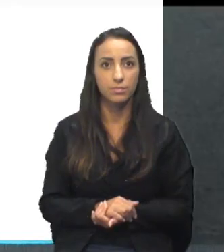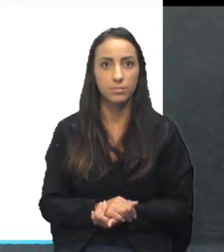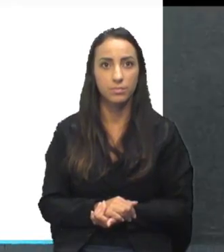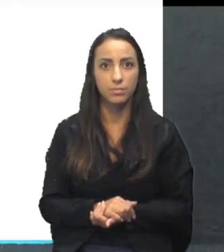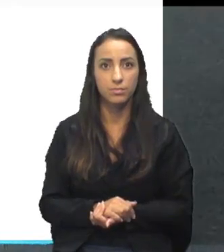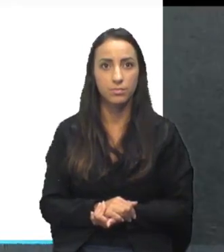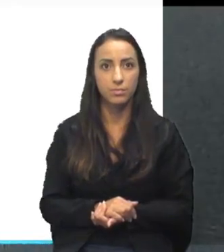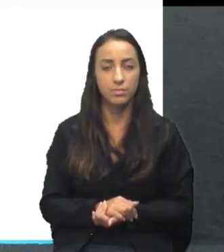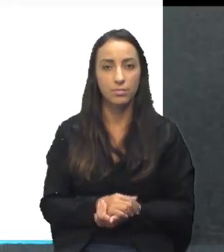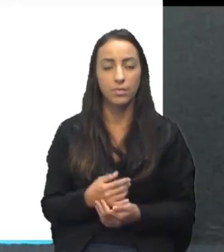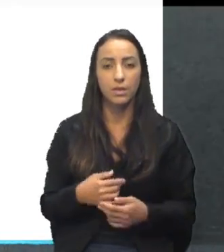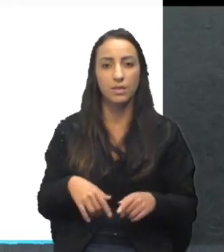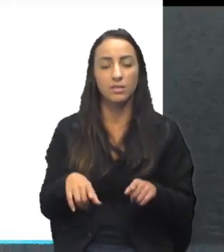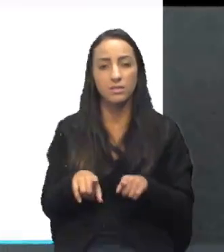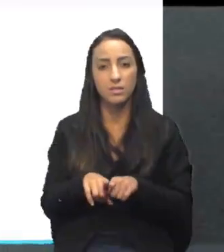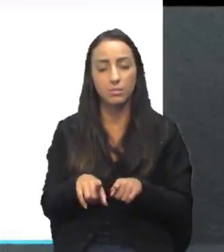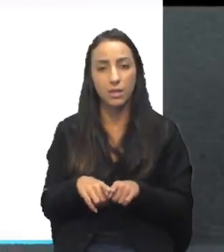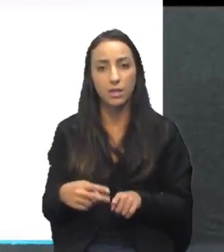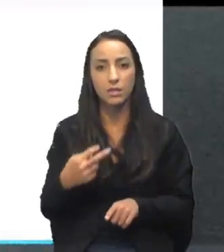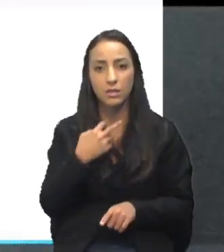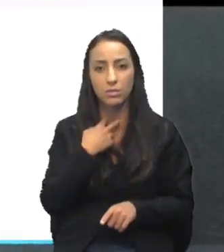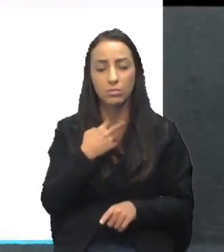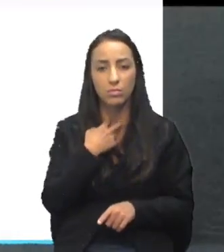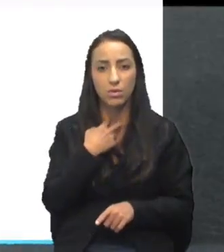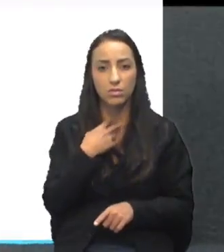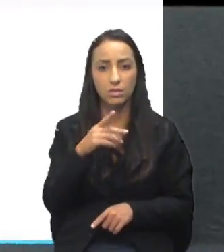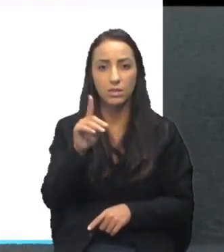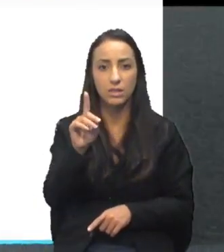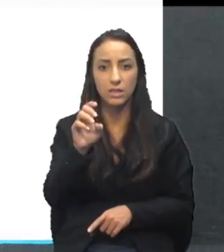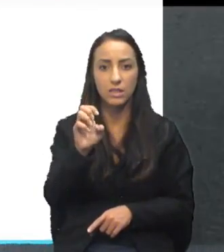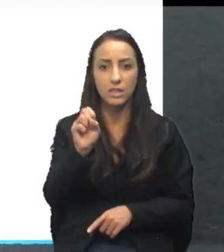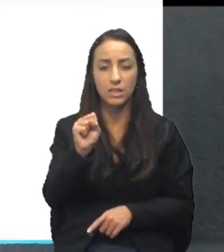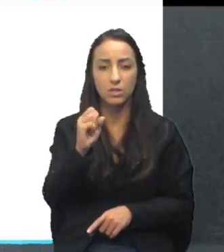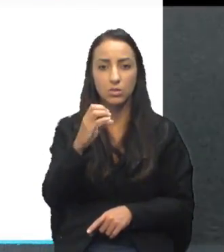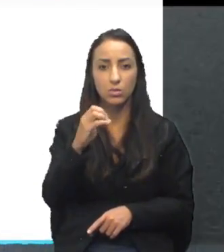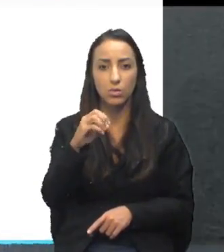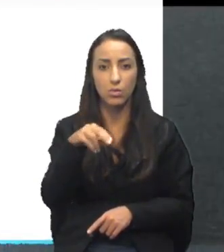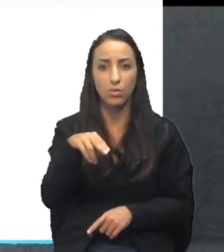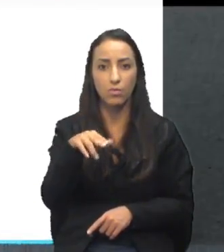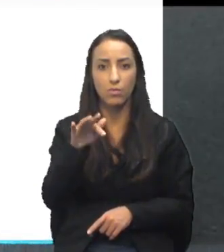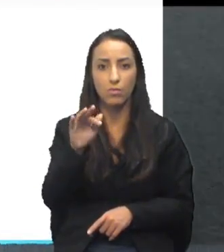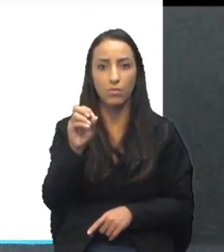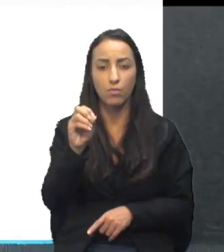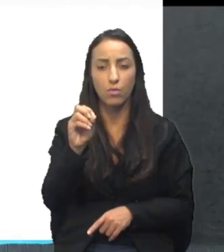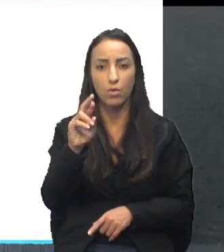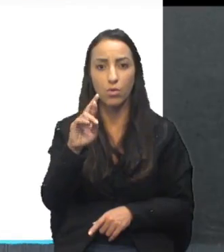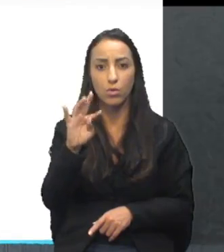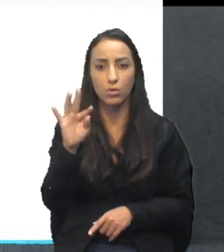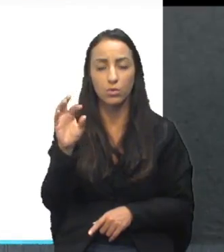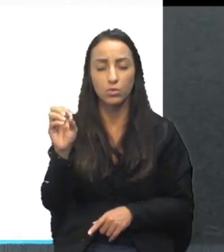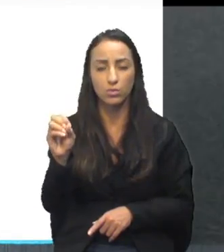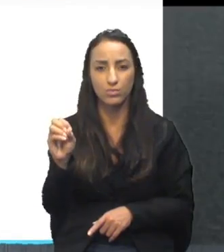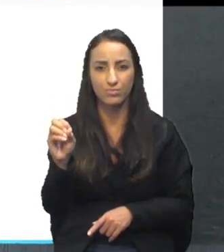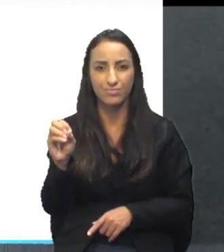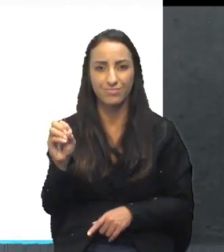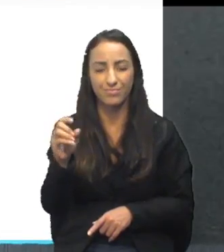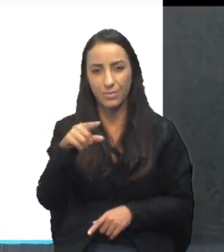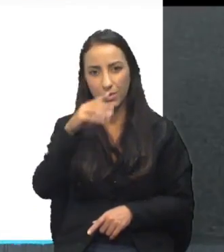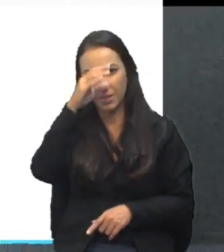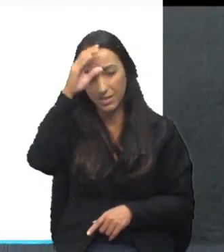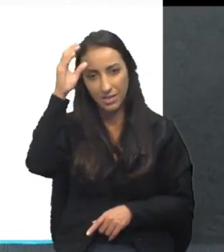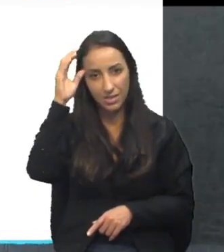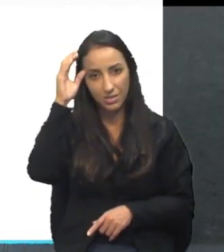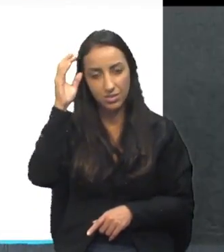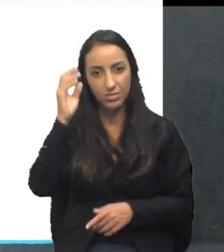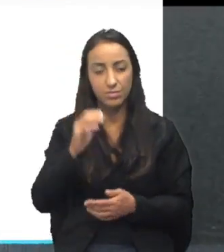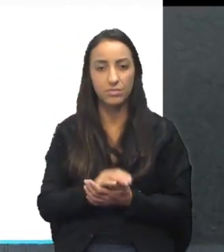Não podemos desenvolver desconforto no paciente. A bandagem deve ser utilizada como